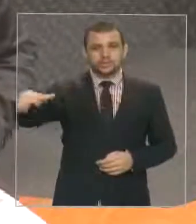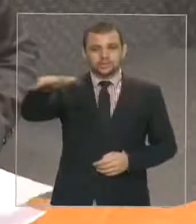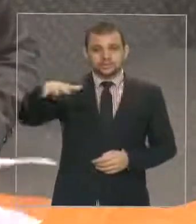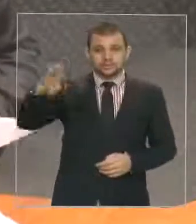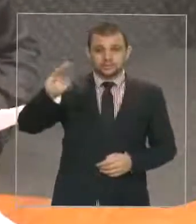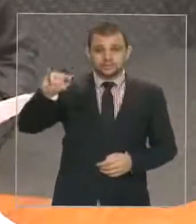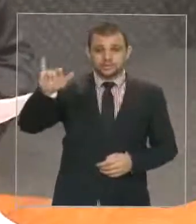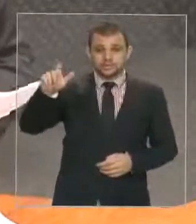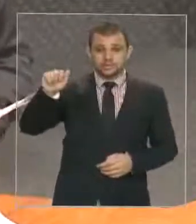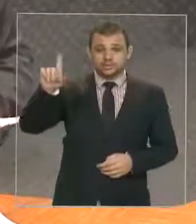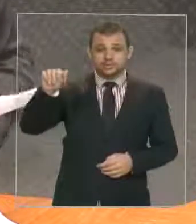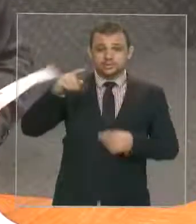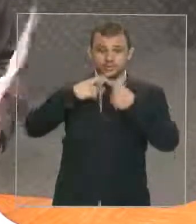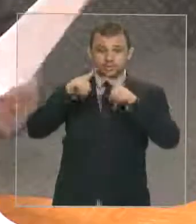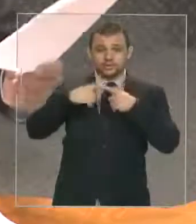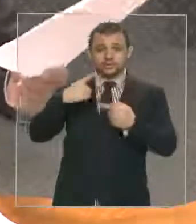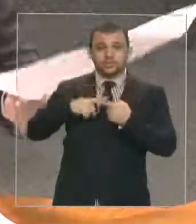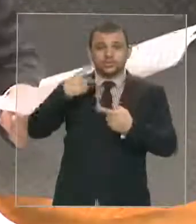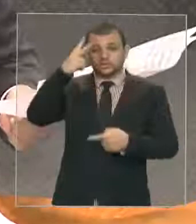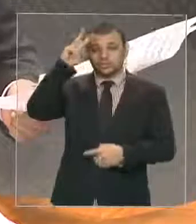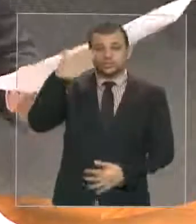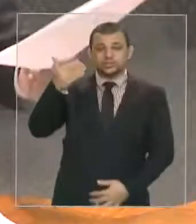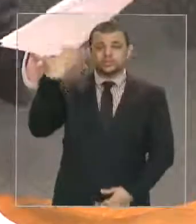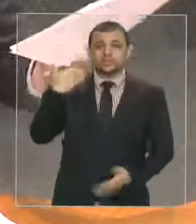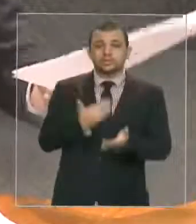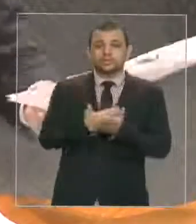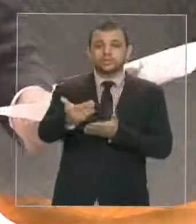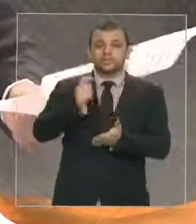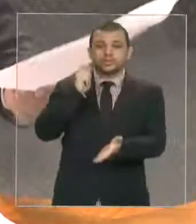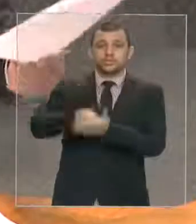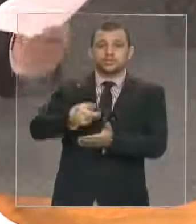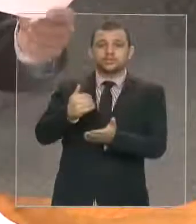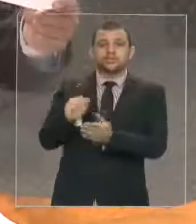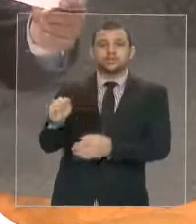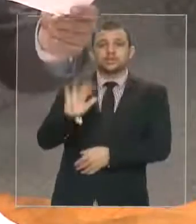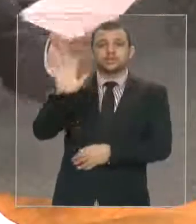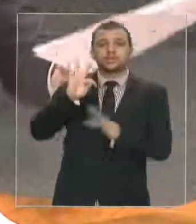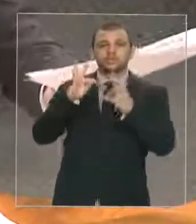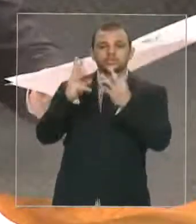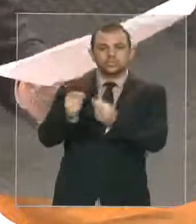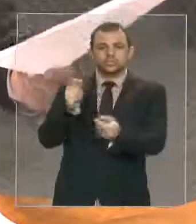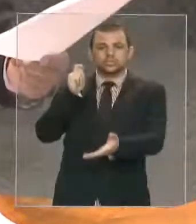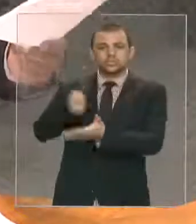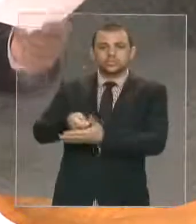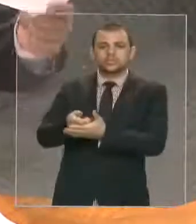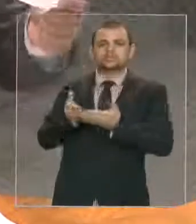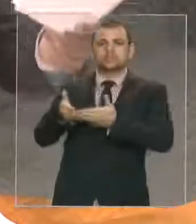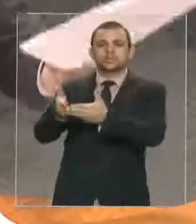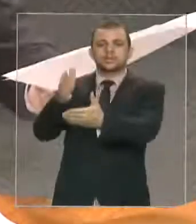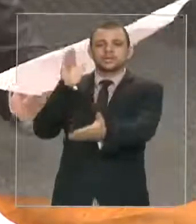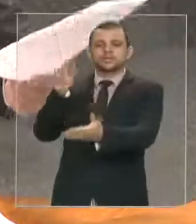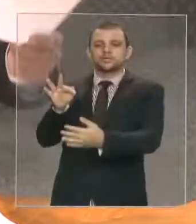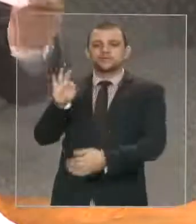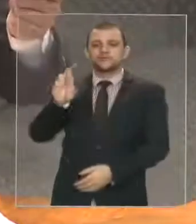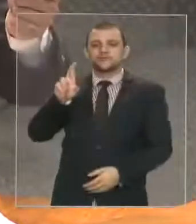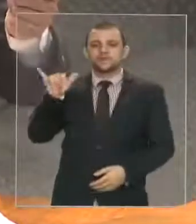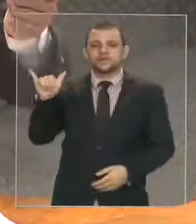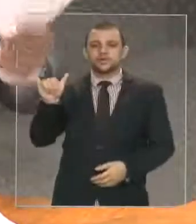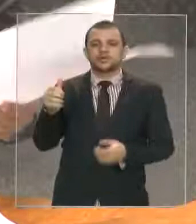aumentou todas as taxas de travessia no ferry, desde carro pequeno, desde carros grandes,